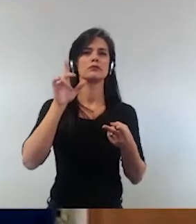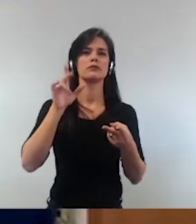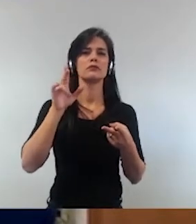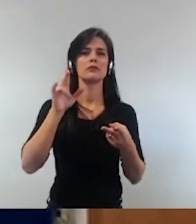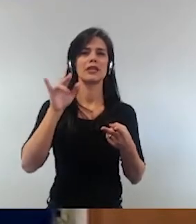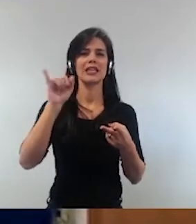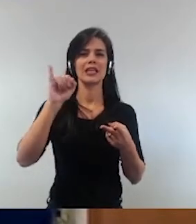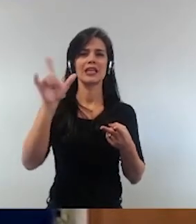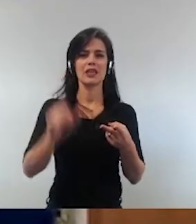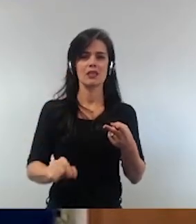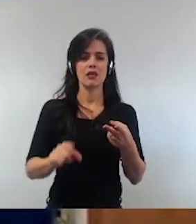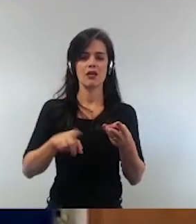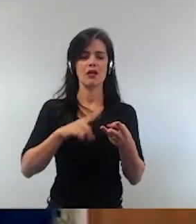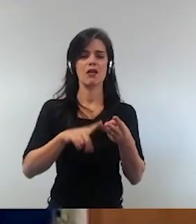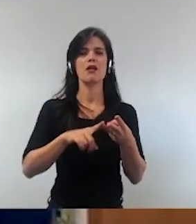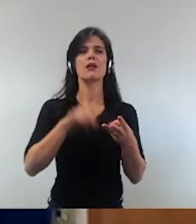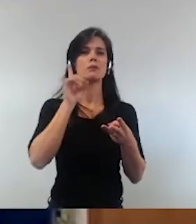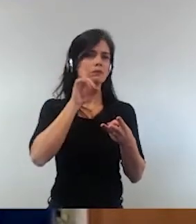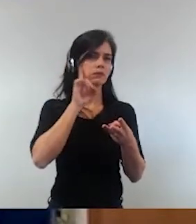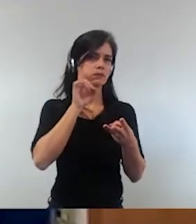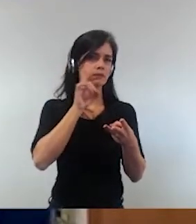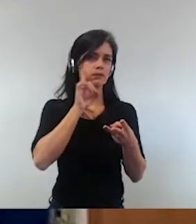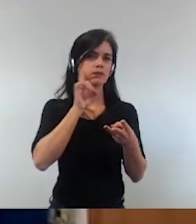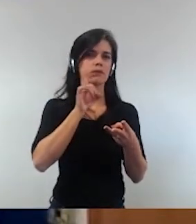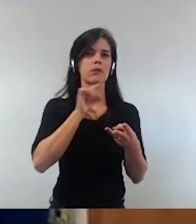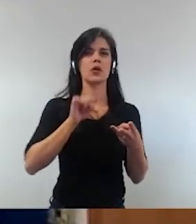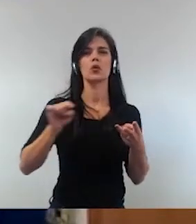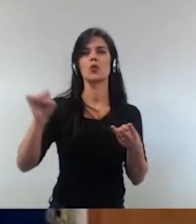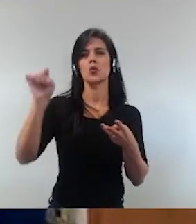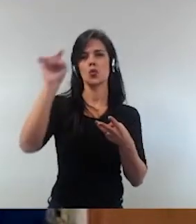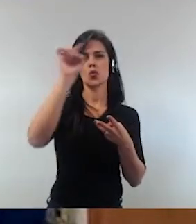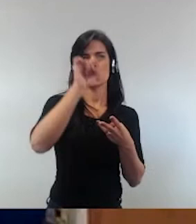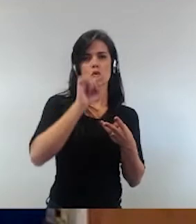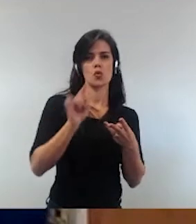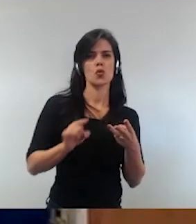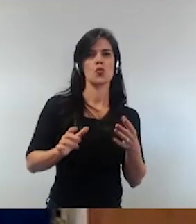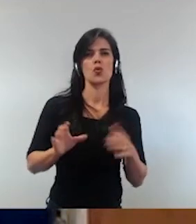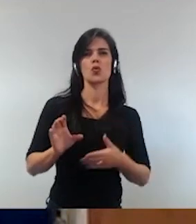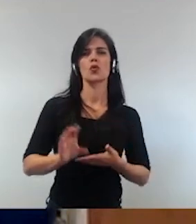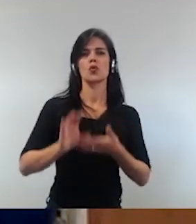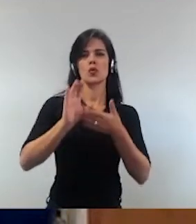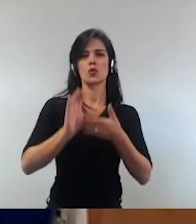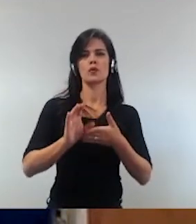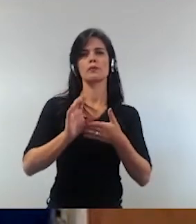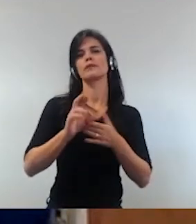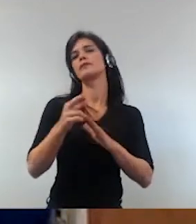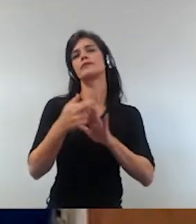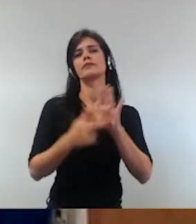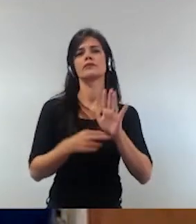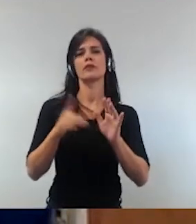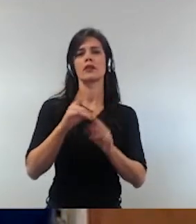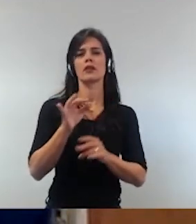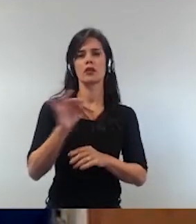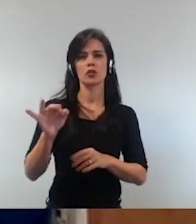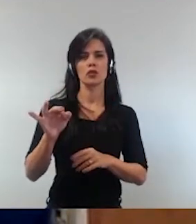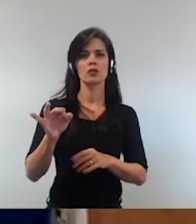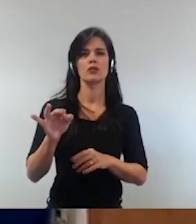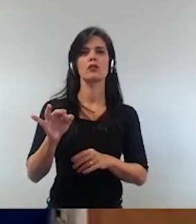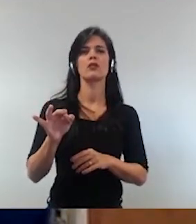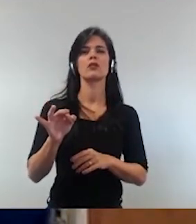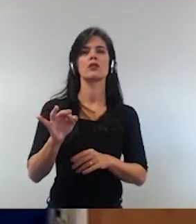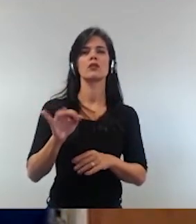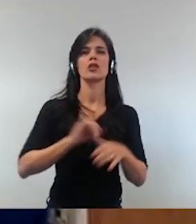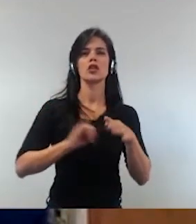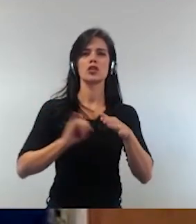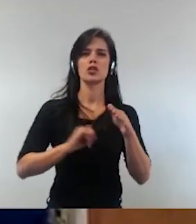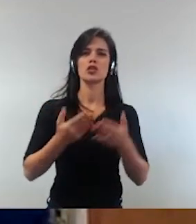Energy Recovery Working Group da International Solid Waste Association, da Comissão de Assuntos Regulatórios da OAB do Distrito Federal, do Instituto Brasileiro